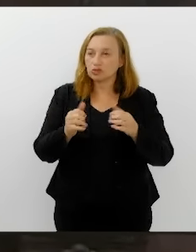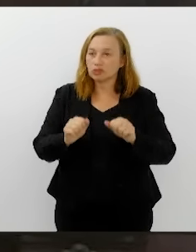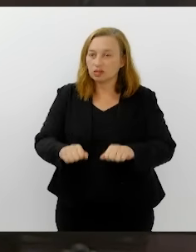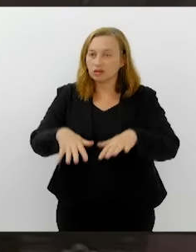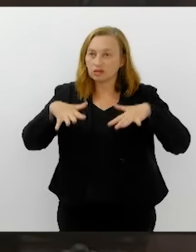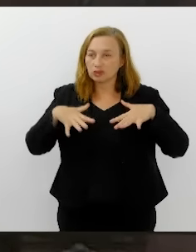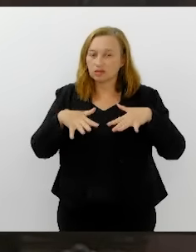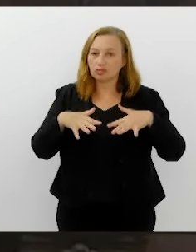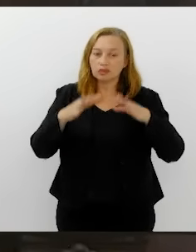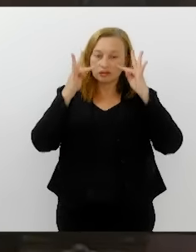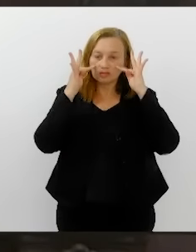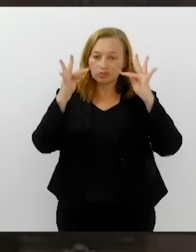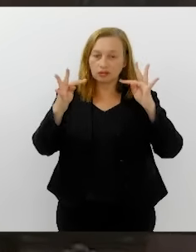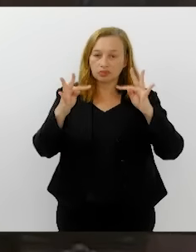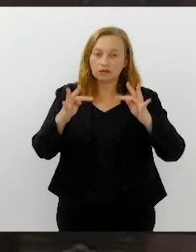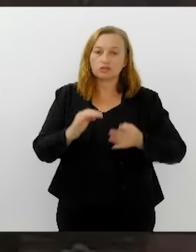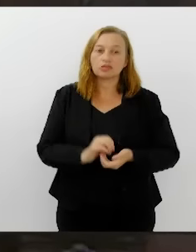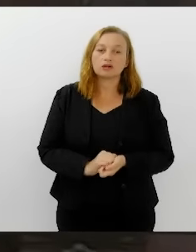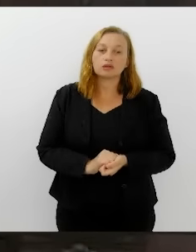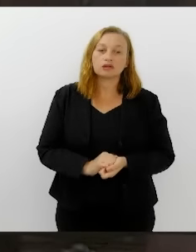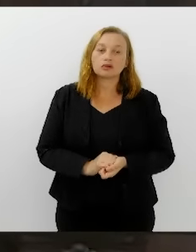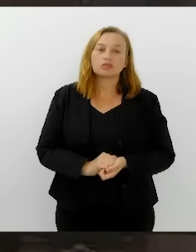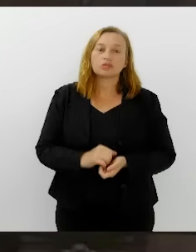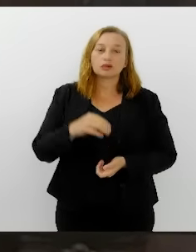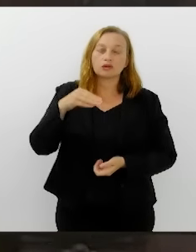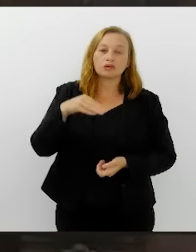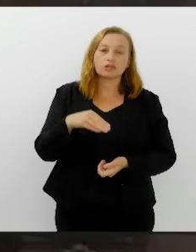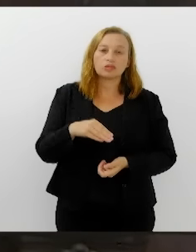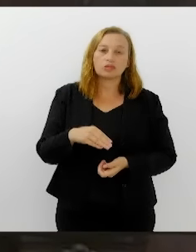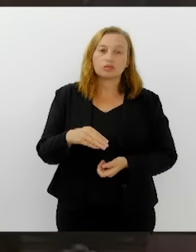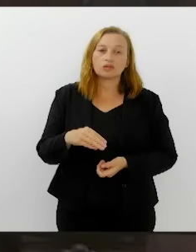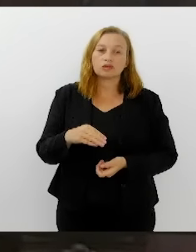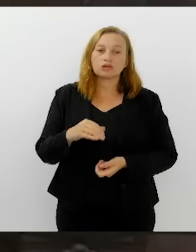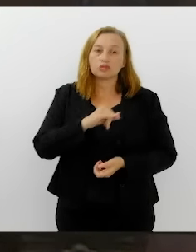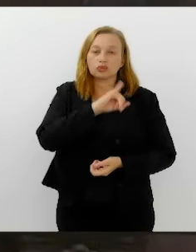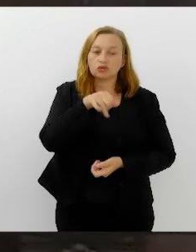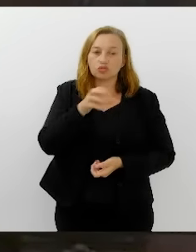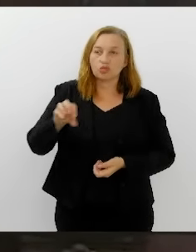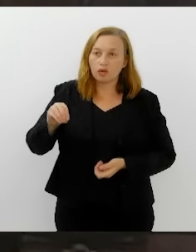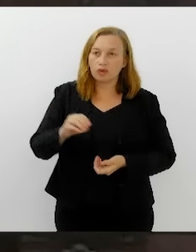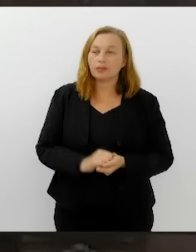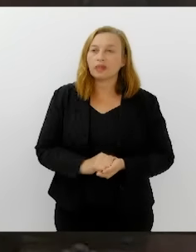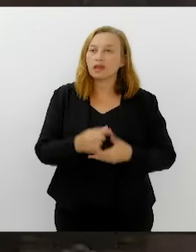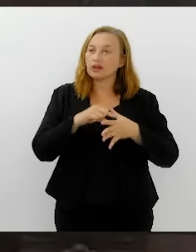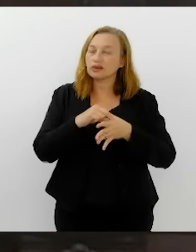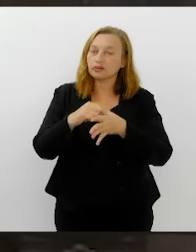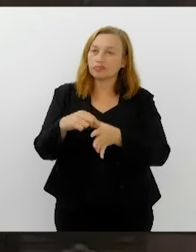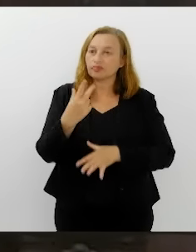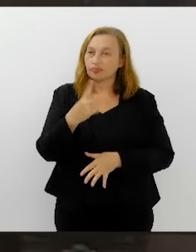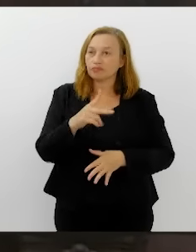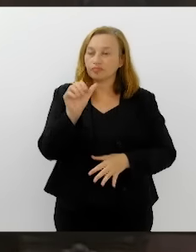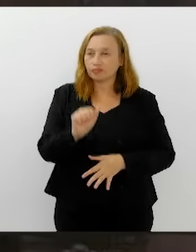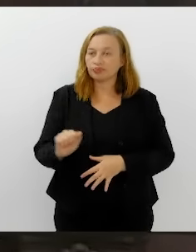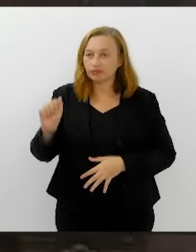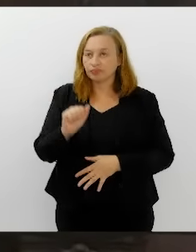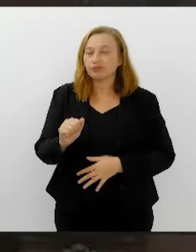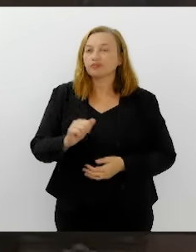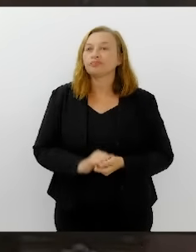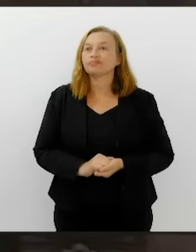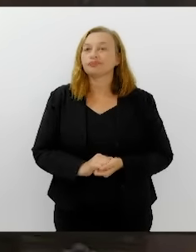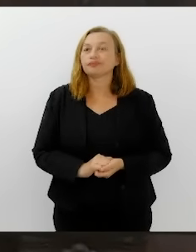são testemunhas do ardor missionário de Monsenhor João. Sob a sua liderança, a associação se tornou